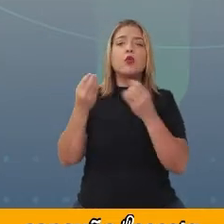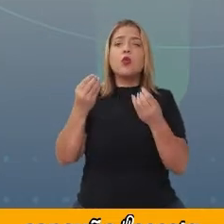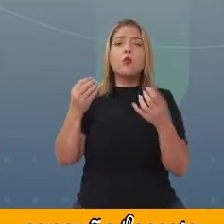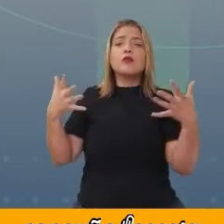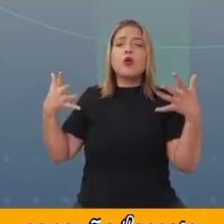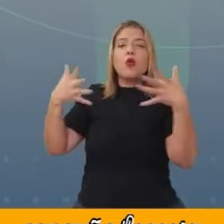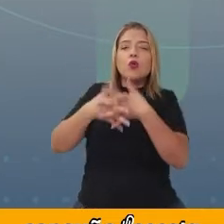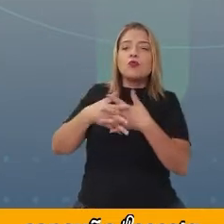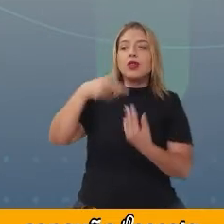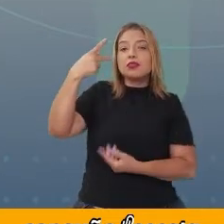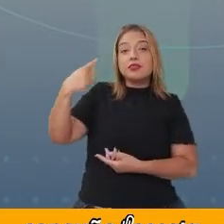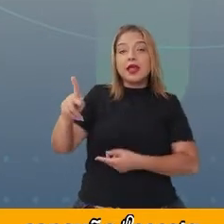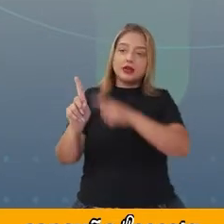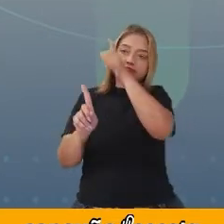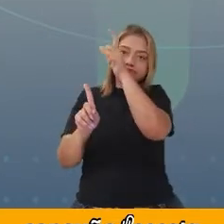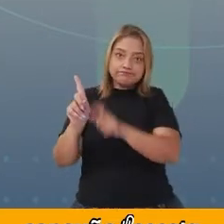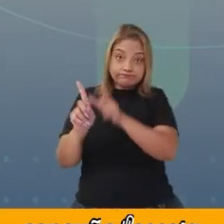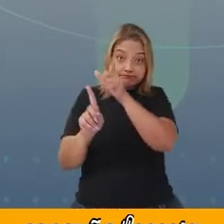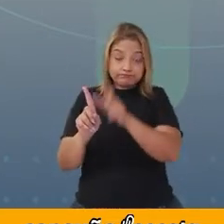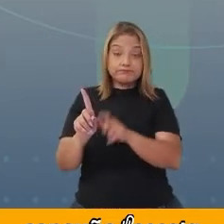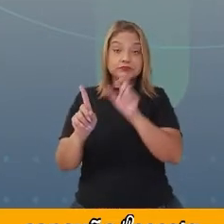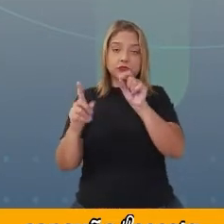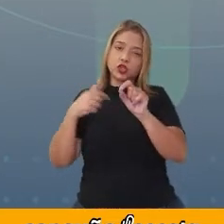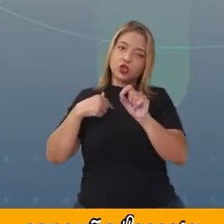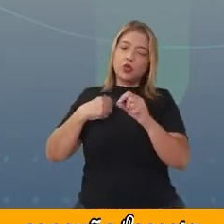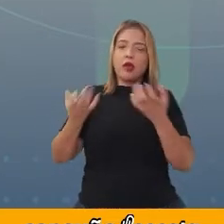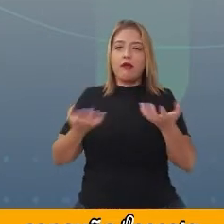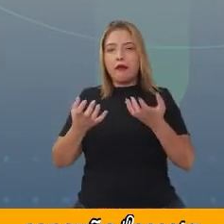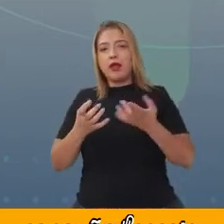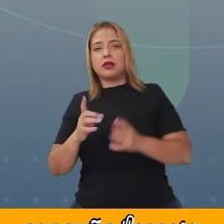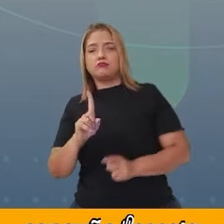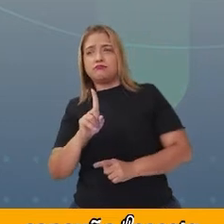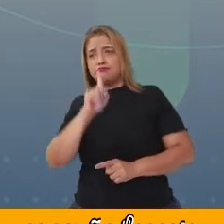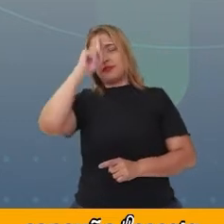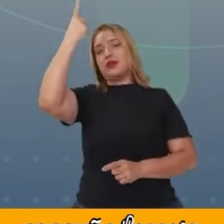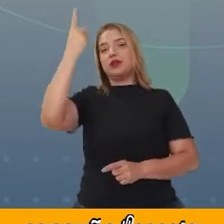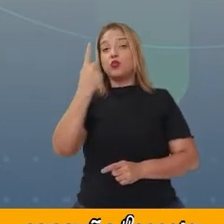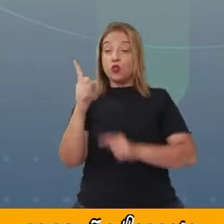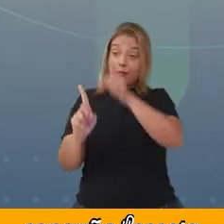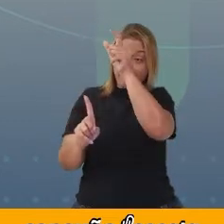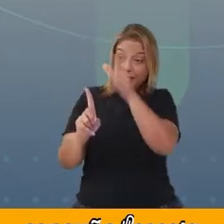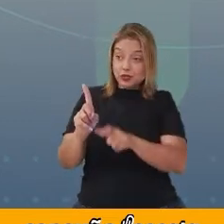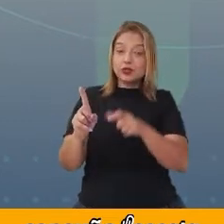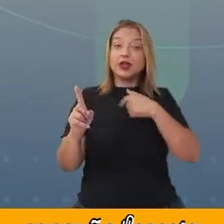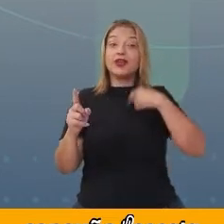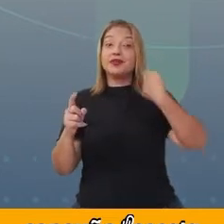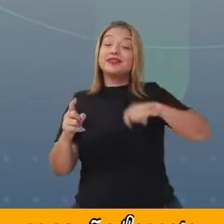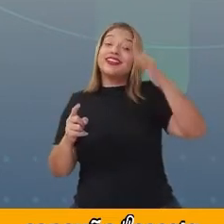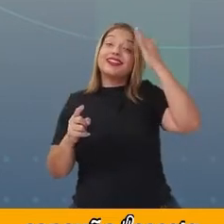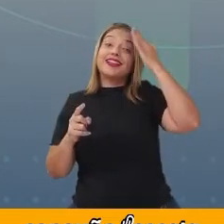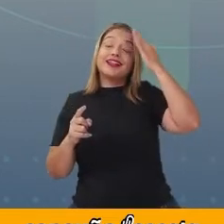uma personagem, nós precisamos entender qual é o nosso desejo